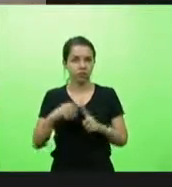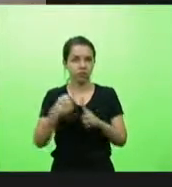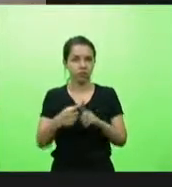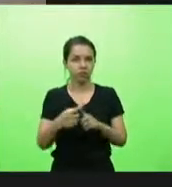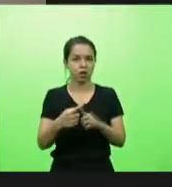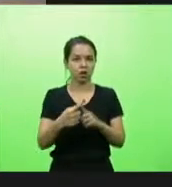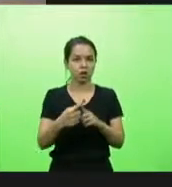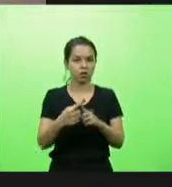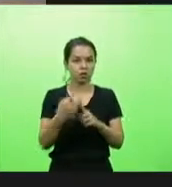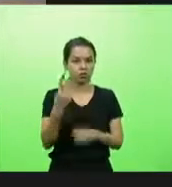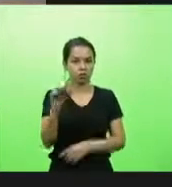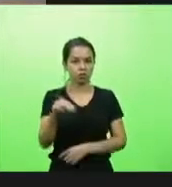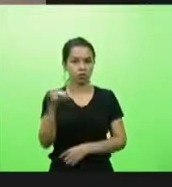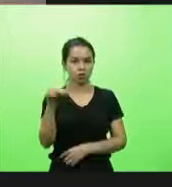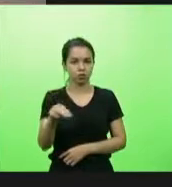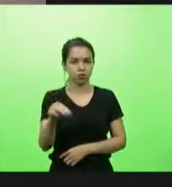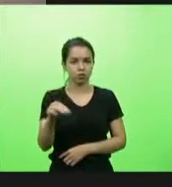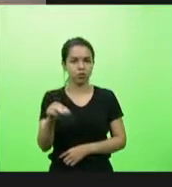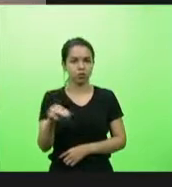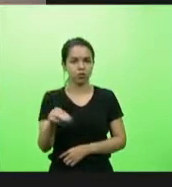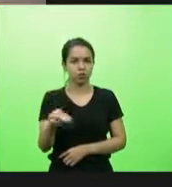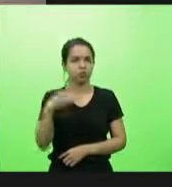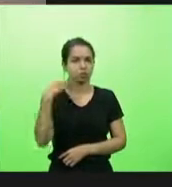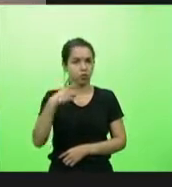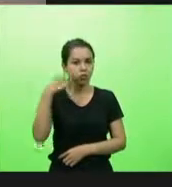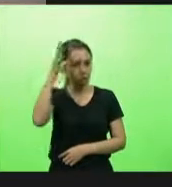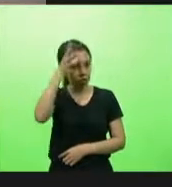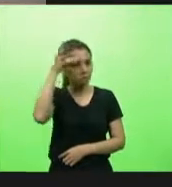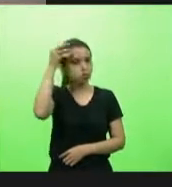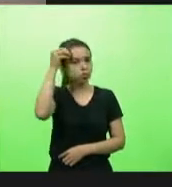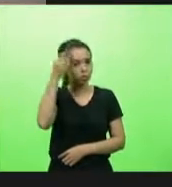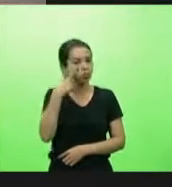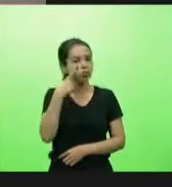senhor presidente. Obrigado, senhor presidente. Deputada Luciane Caminati, é muito